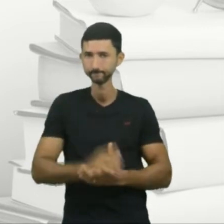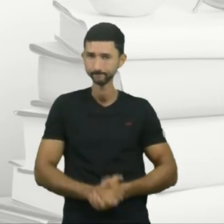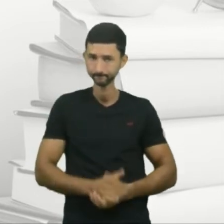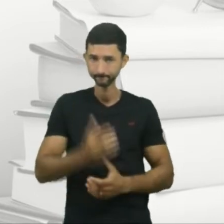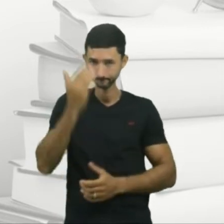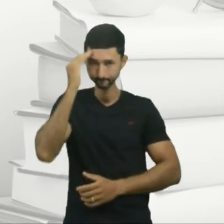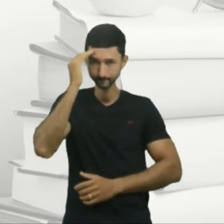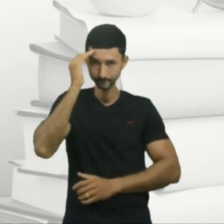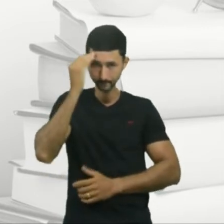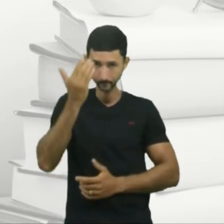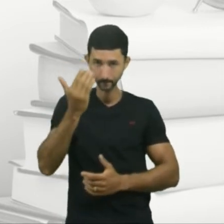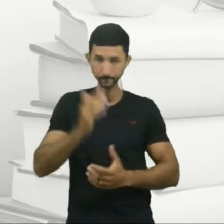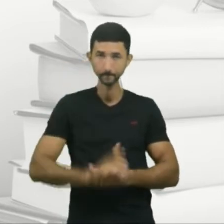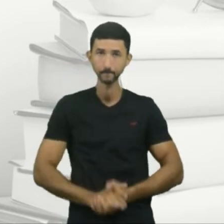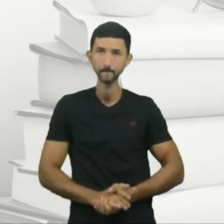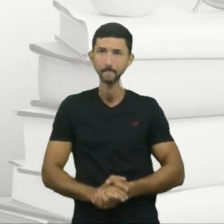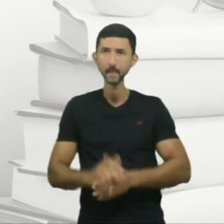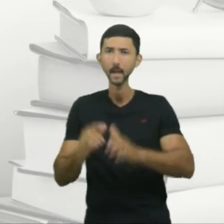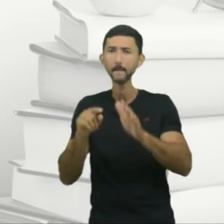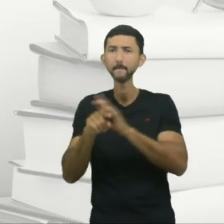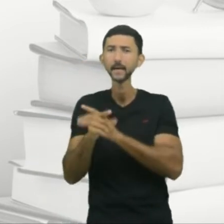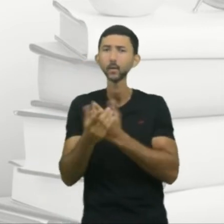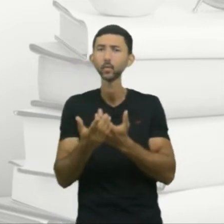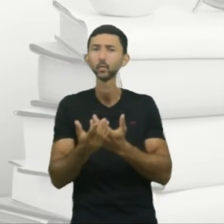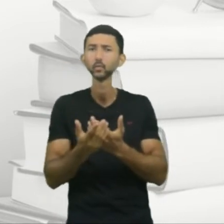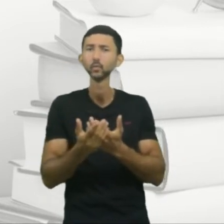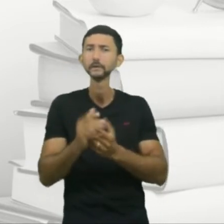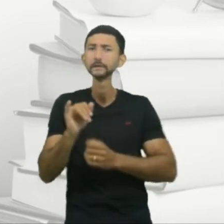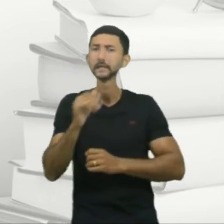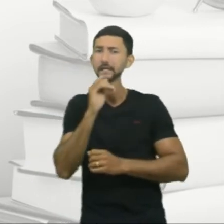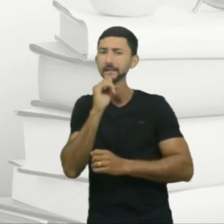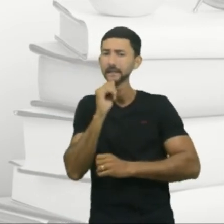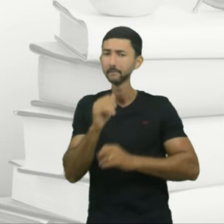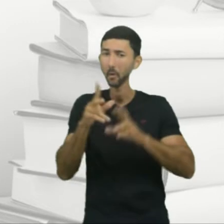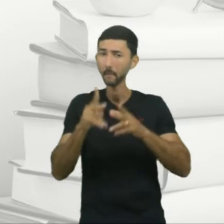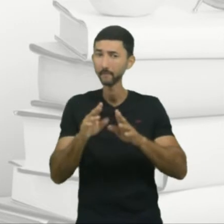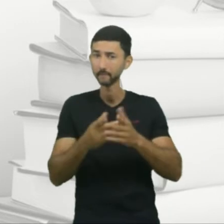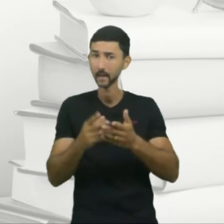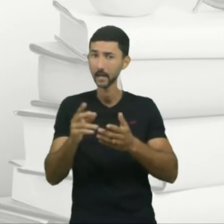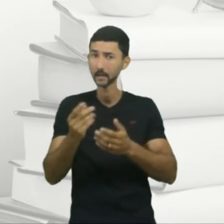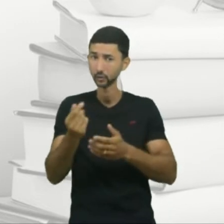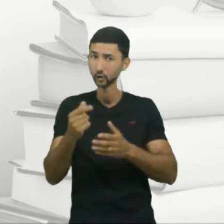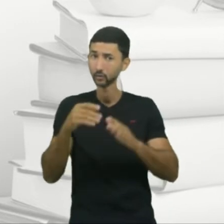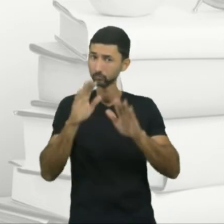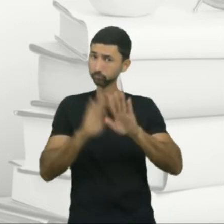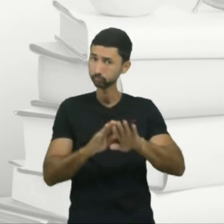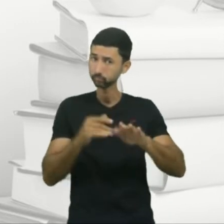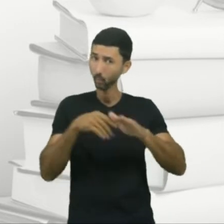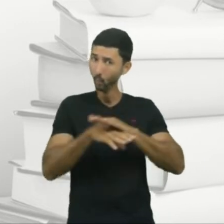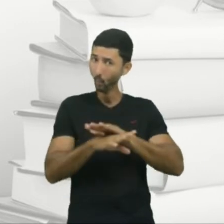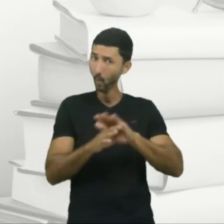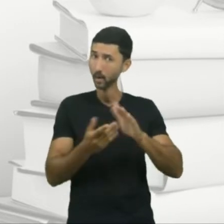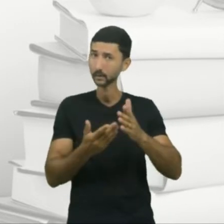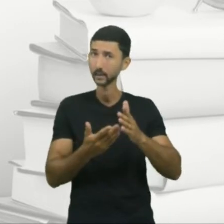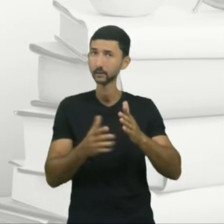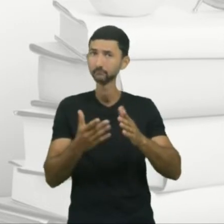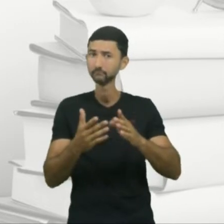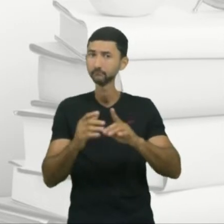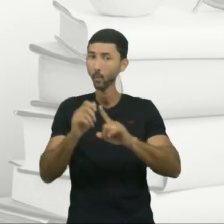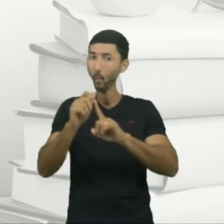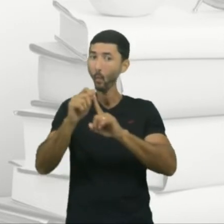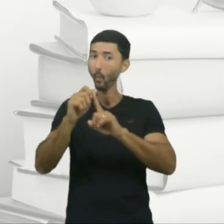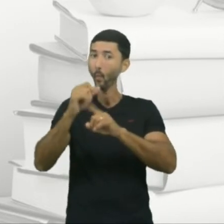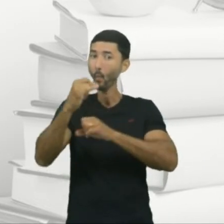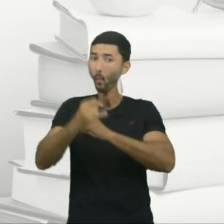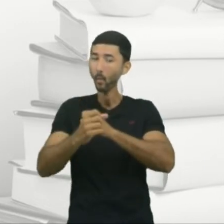R$ 5.050. Tá ok? Aí eu te faço uma pergunta. E se esse mesmo valor ficar na poupança por um